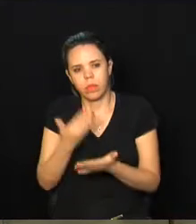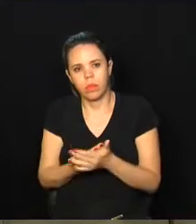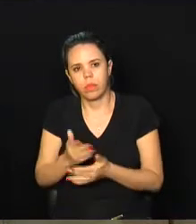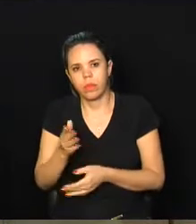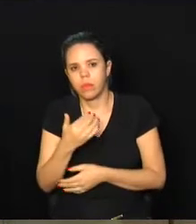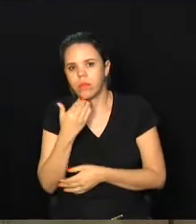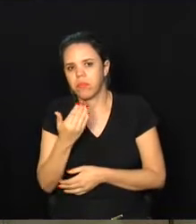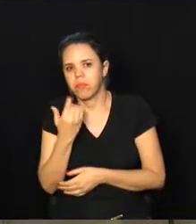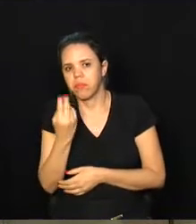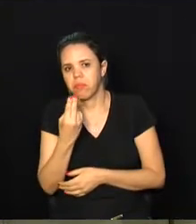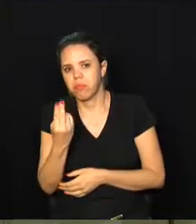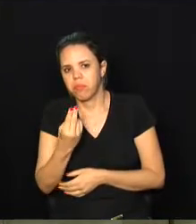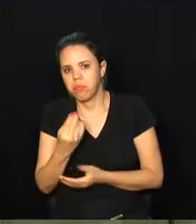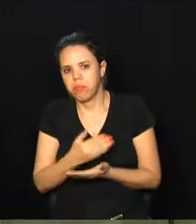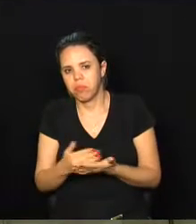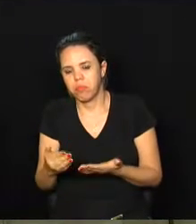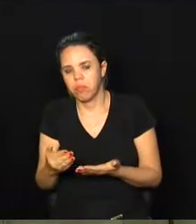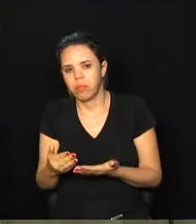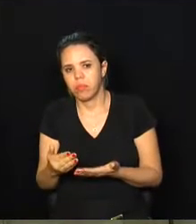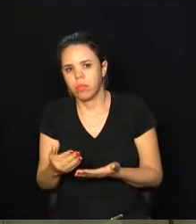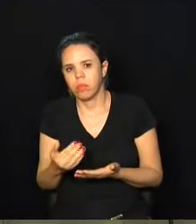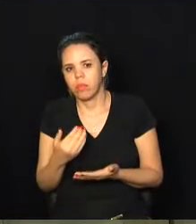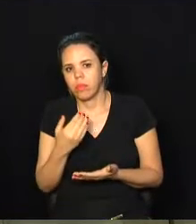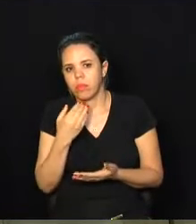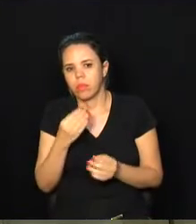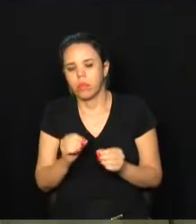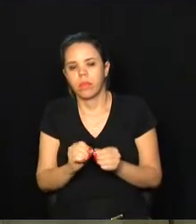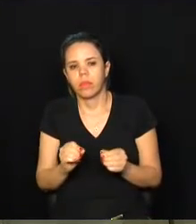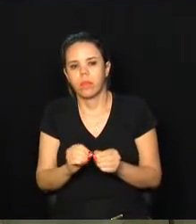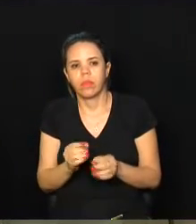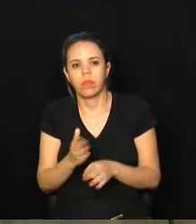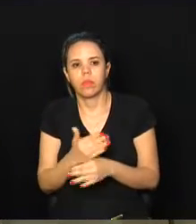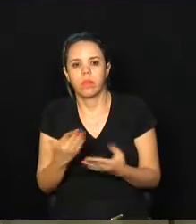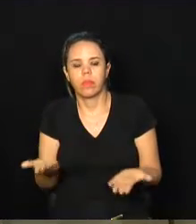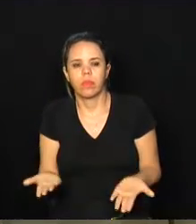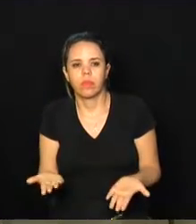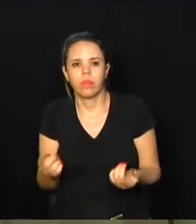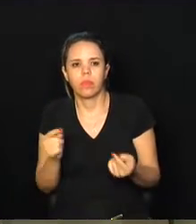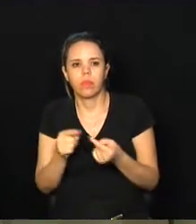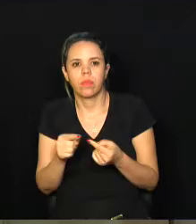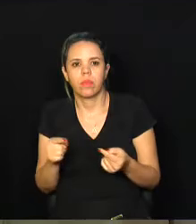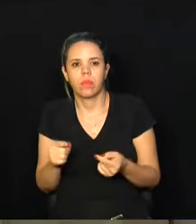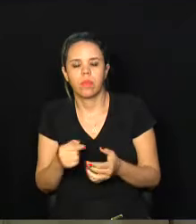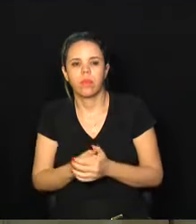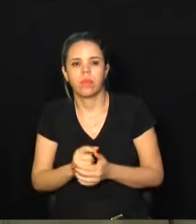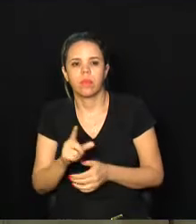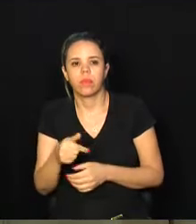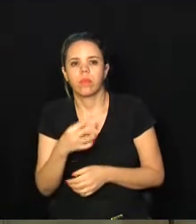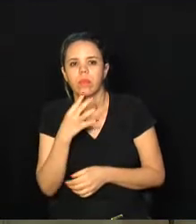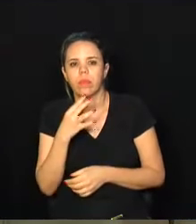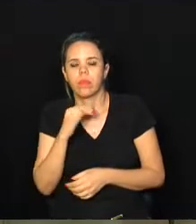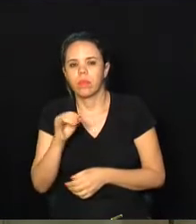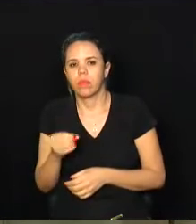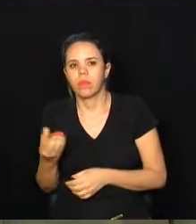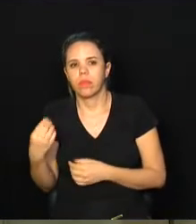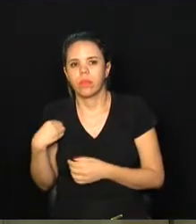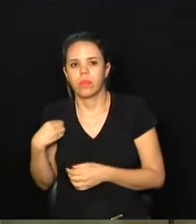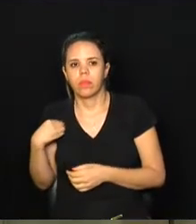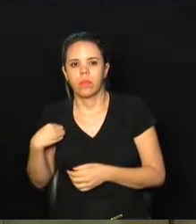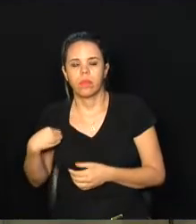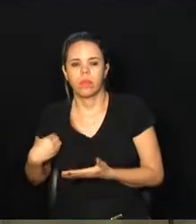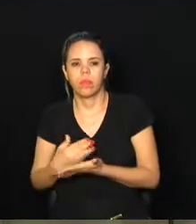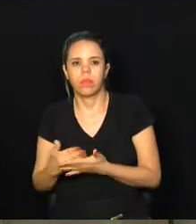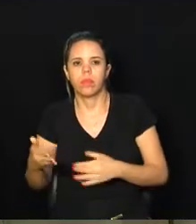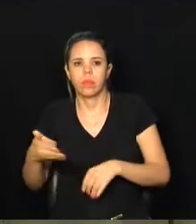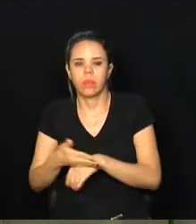já começa meio com o pé esquerdo, né? Então, nesse sentido, depois que eu conheci a Jo, eu comecei a fazer parte